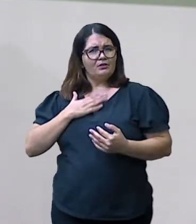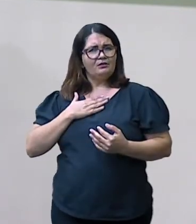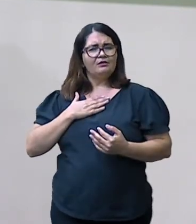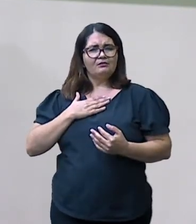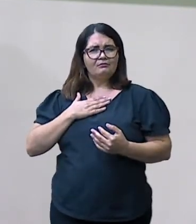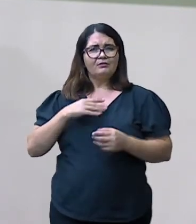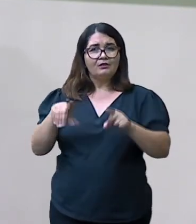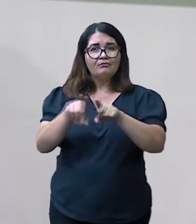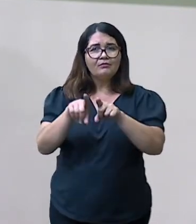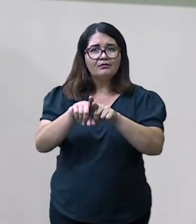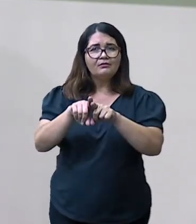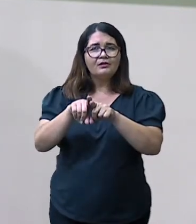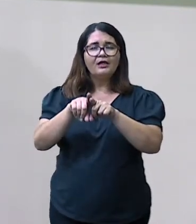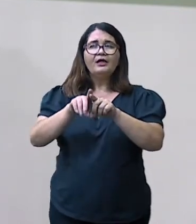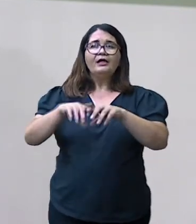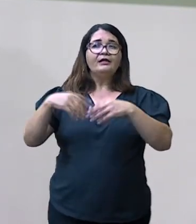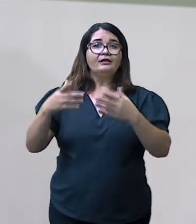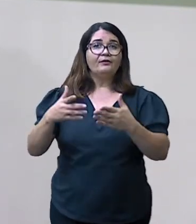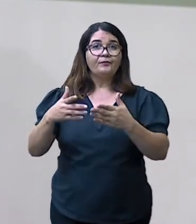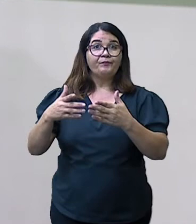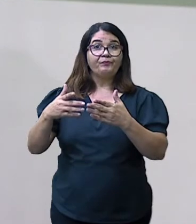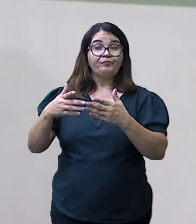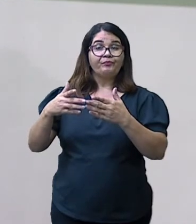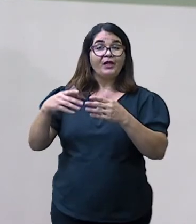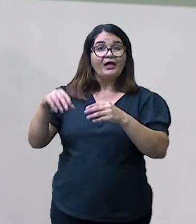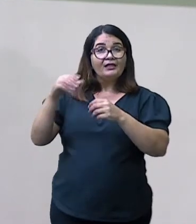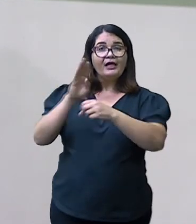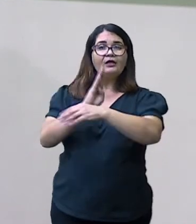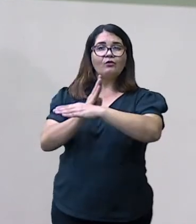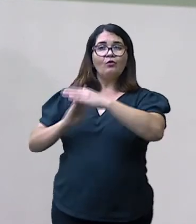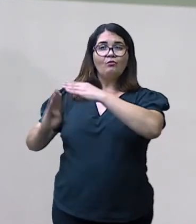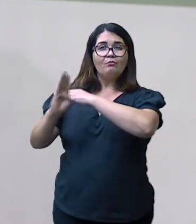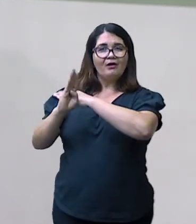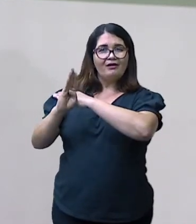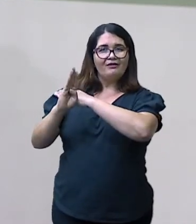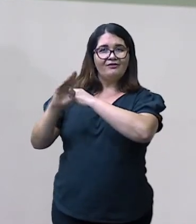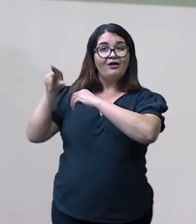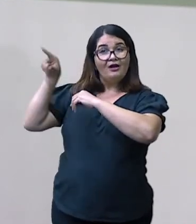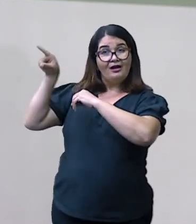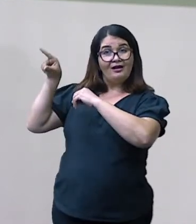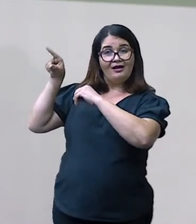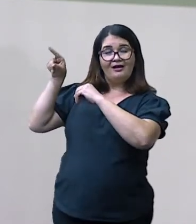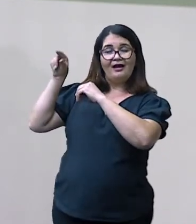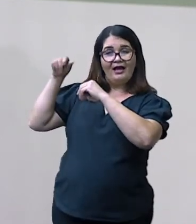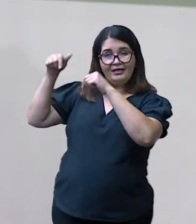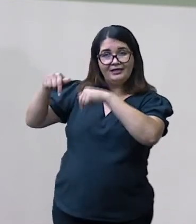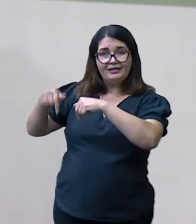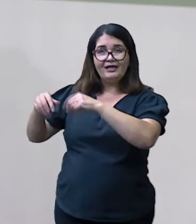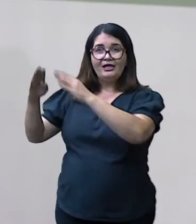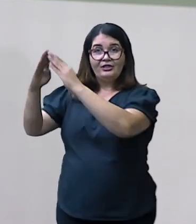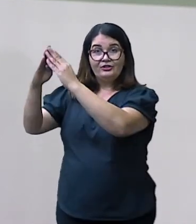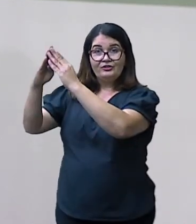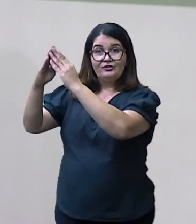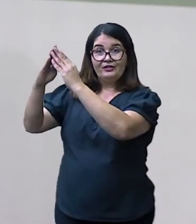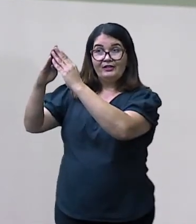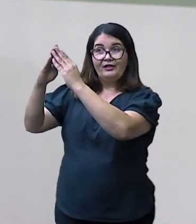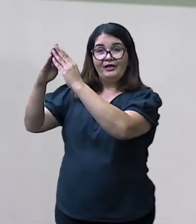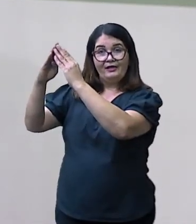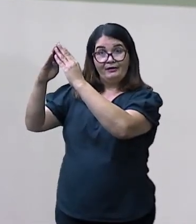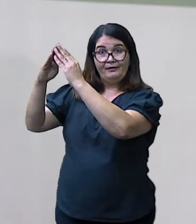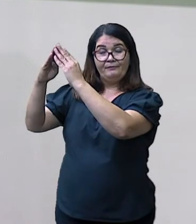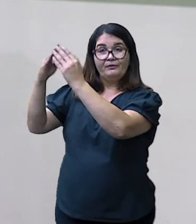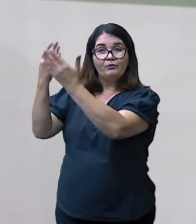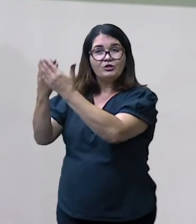uma escola lá no Altinópolis, com o nome da minha mãe, Violeta Dias de Andrade. Ai, que maravilha.